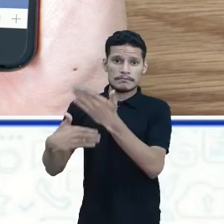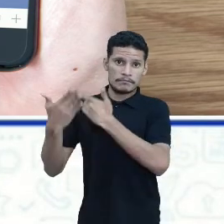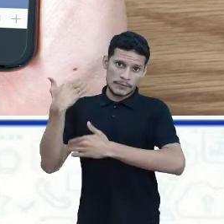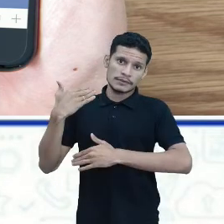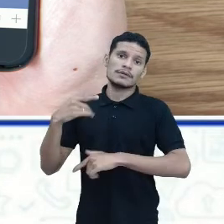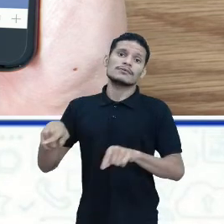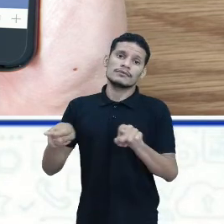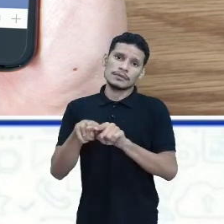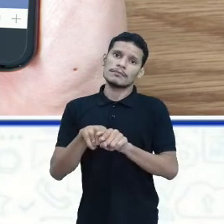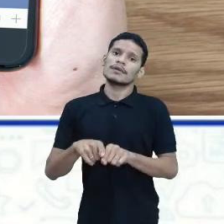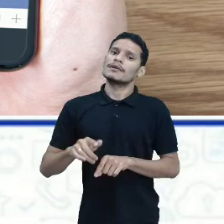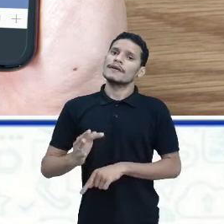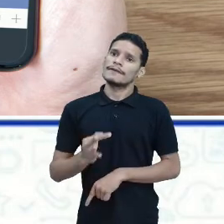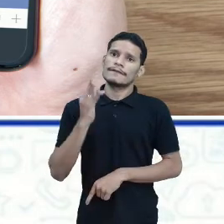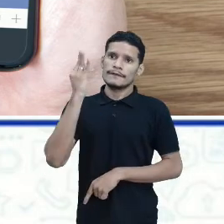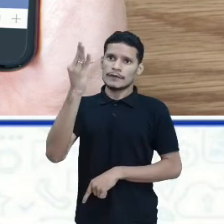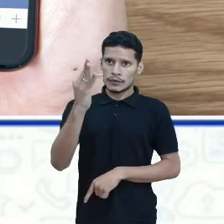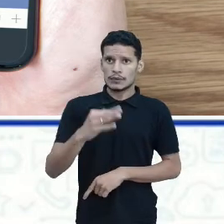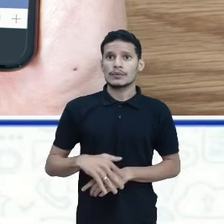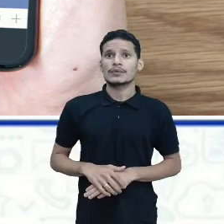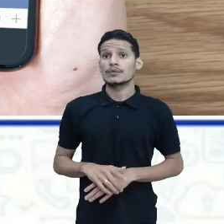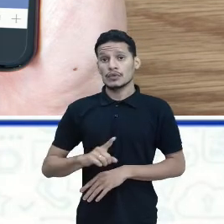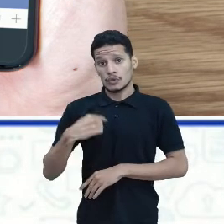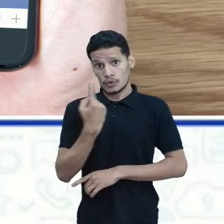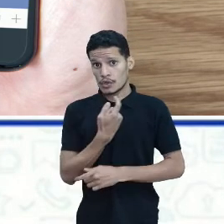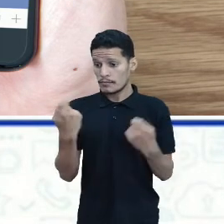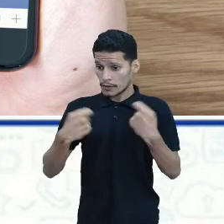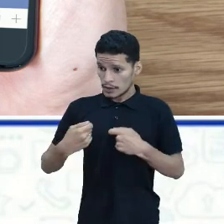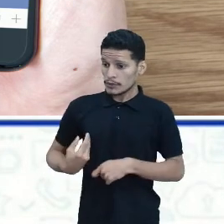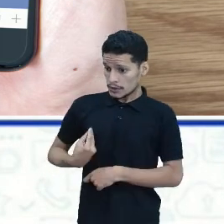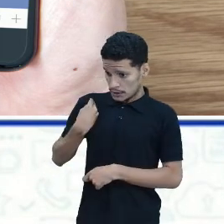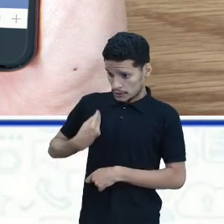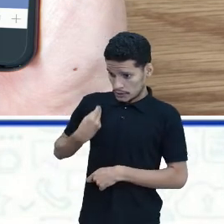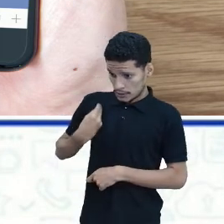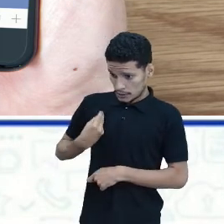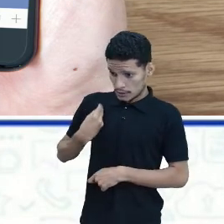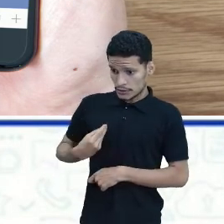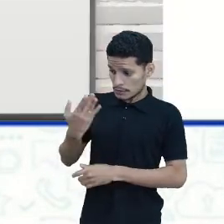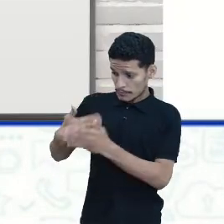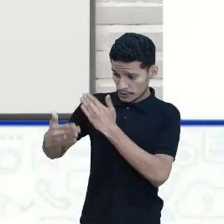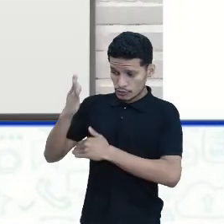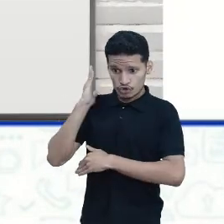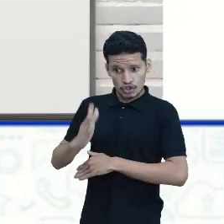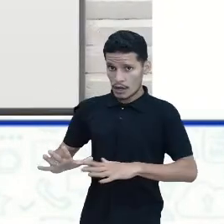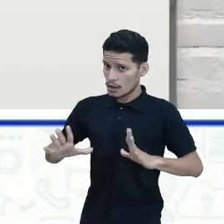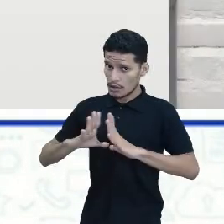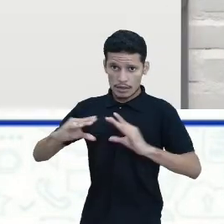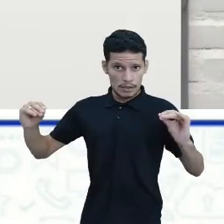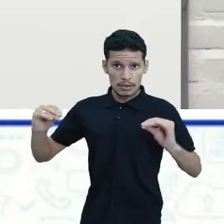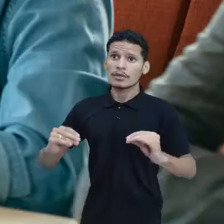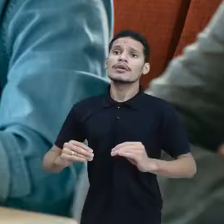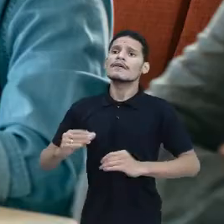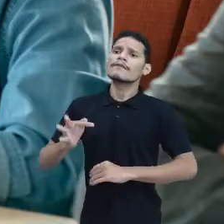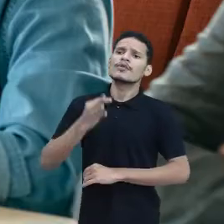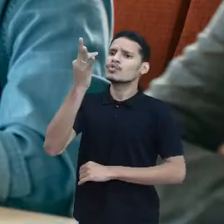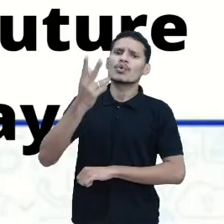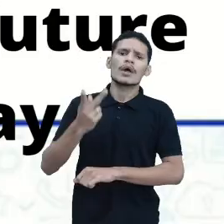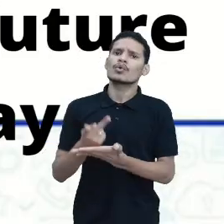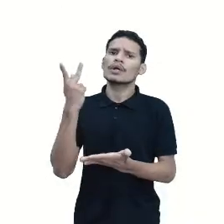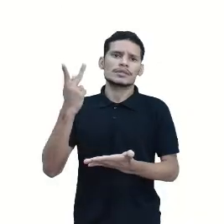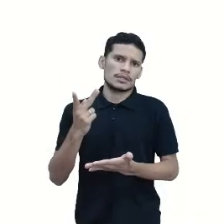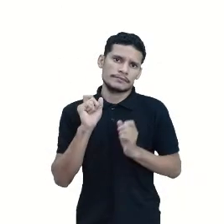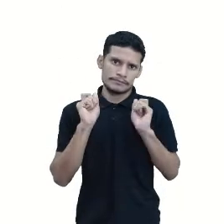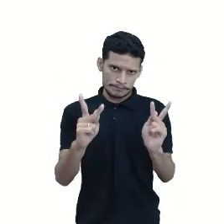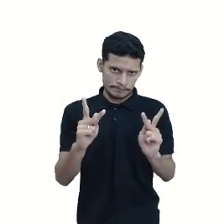e futuro, gente. Nós precisamos estar presentes, o passado passou e o futuro acontecerá de qualquer forma.